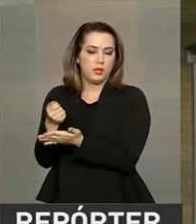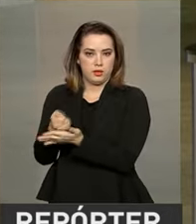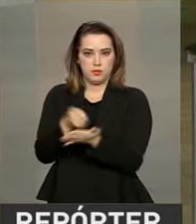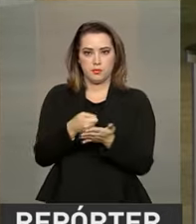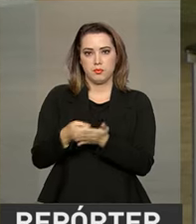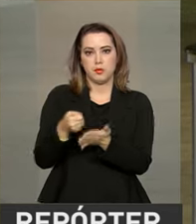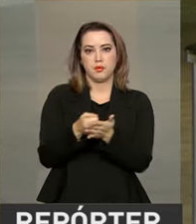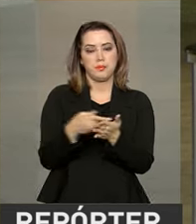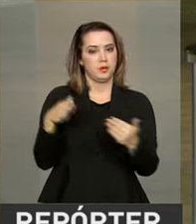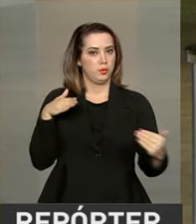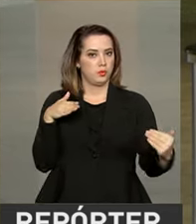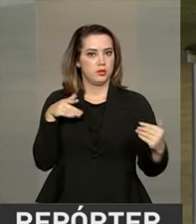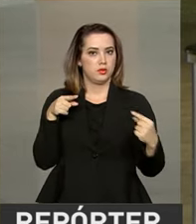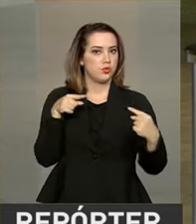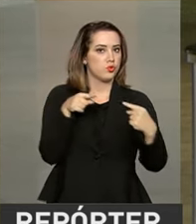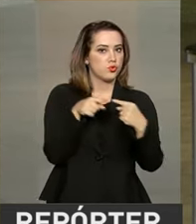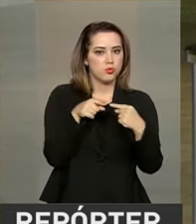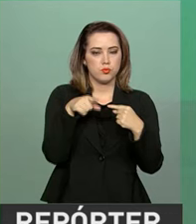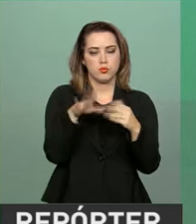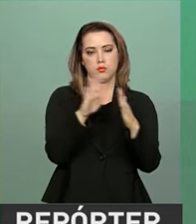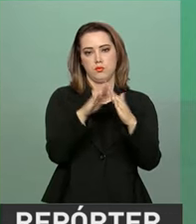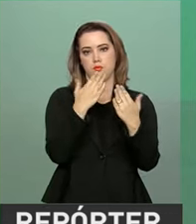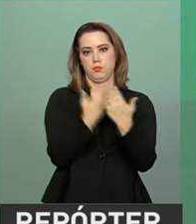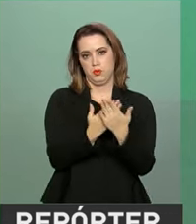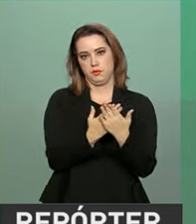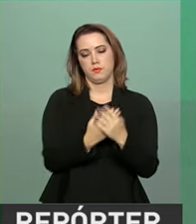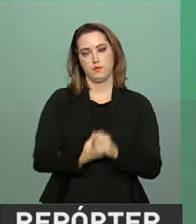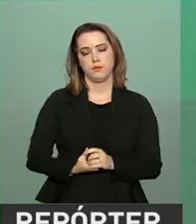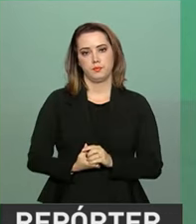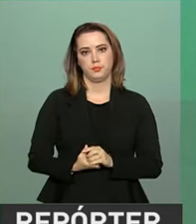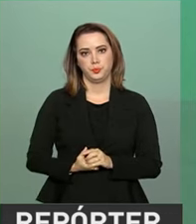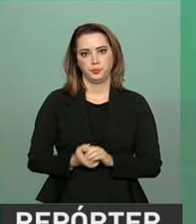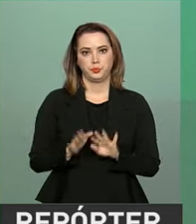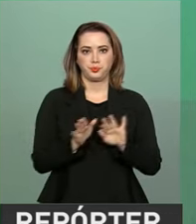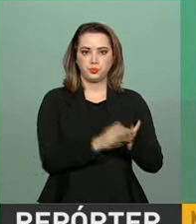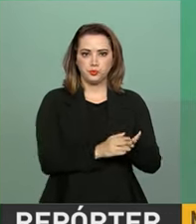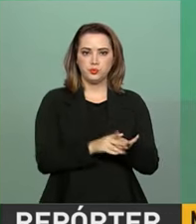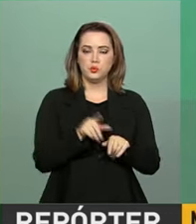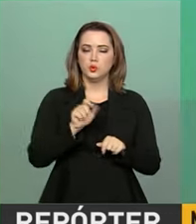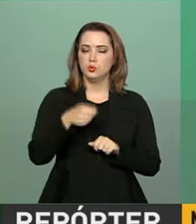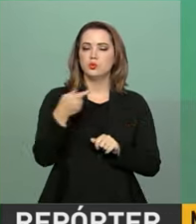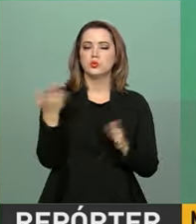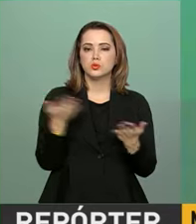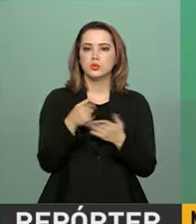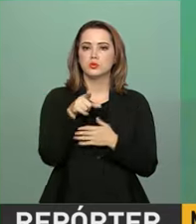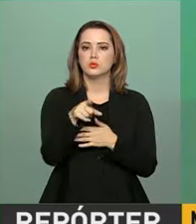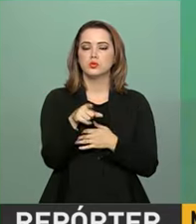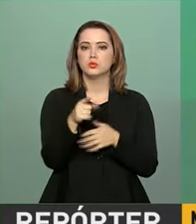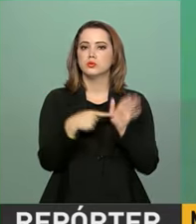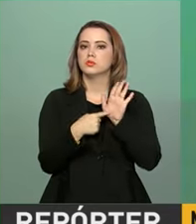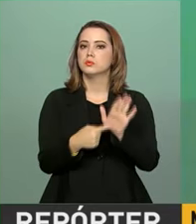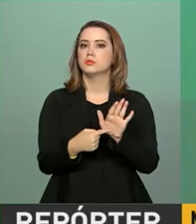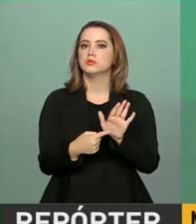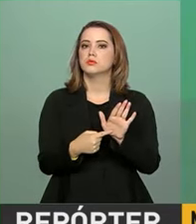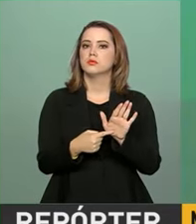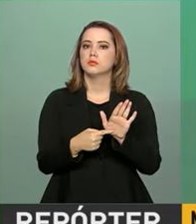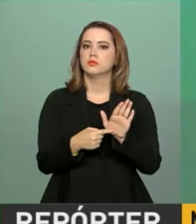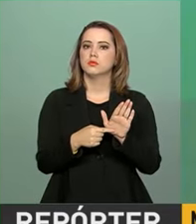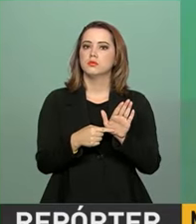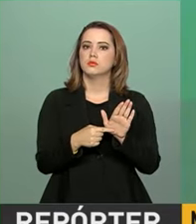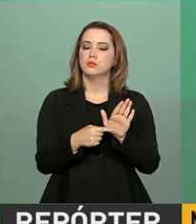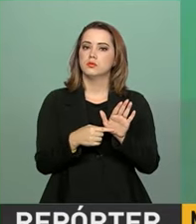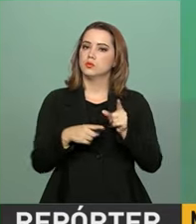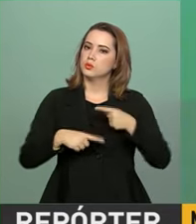forma direta para as escolas. O gesto de hoje consagra a